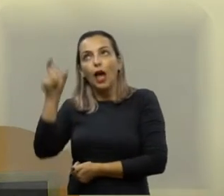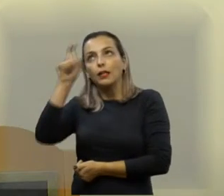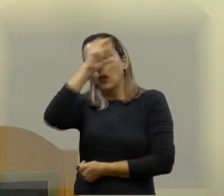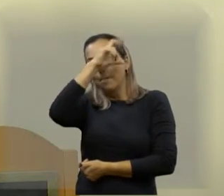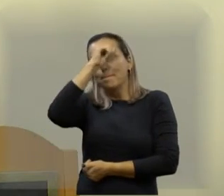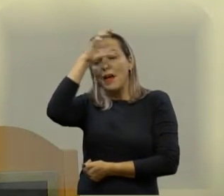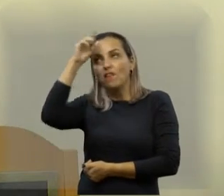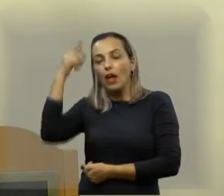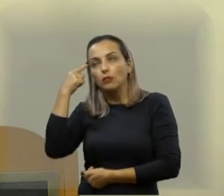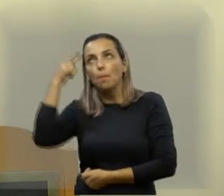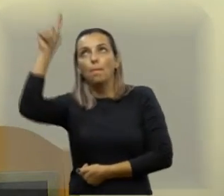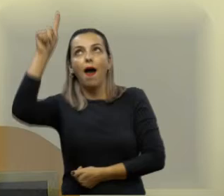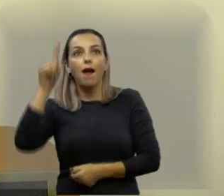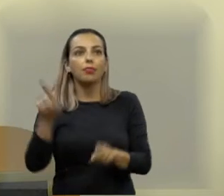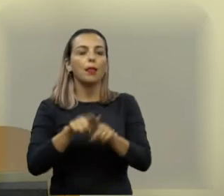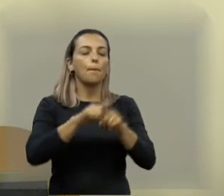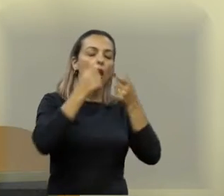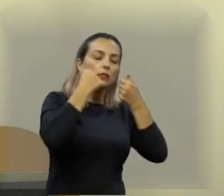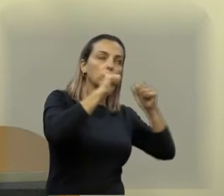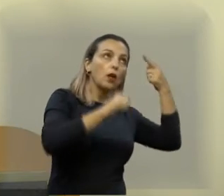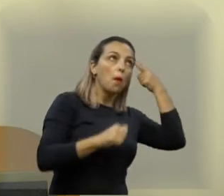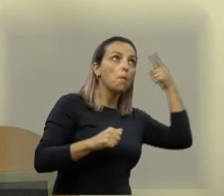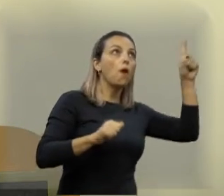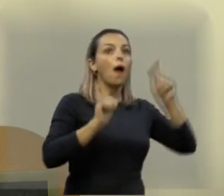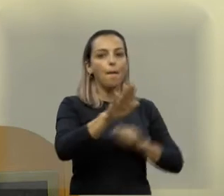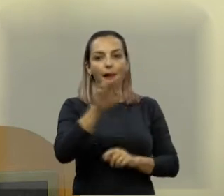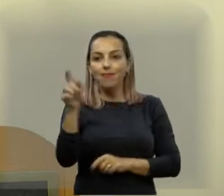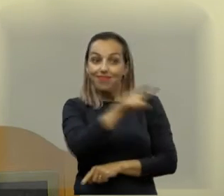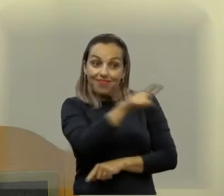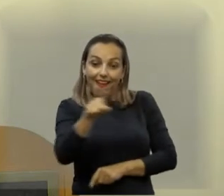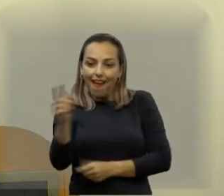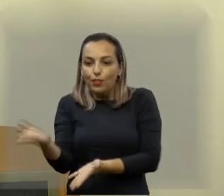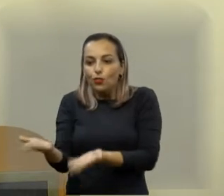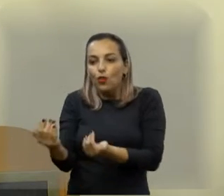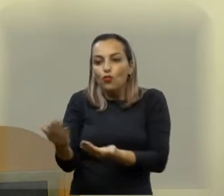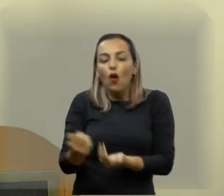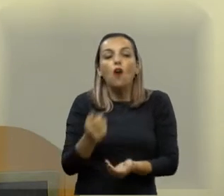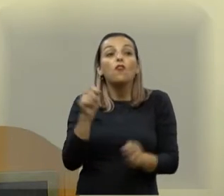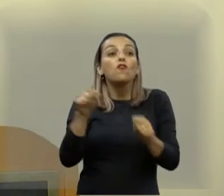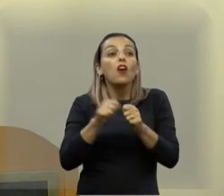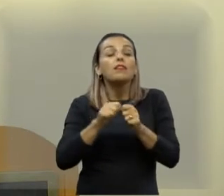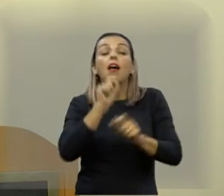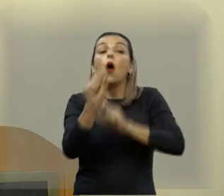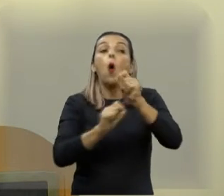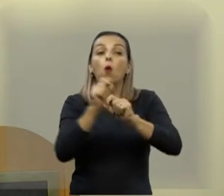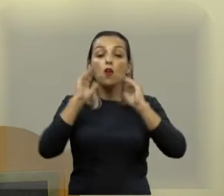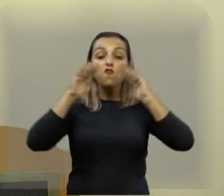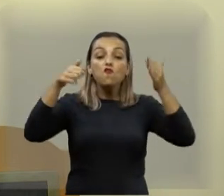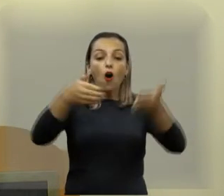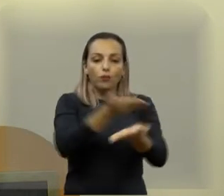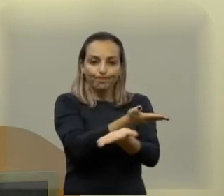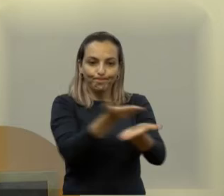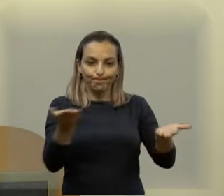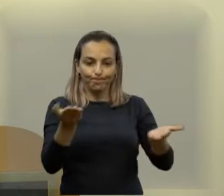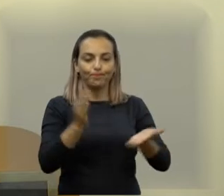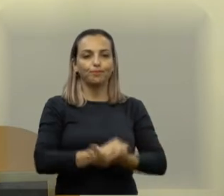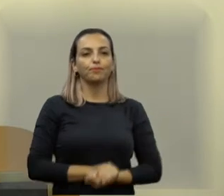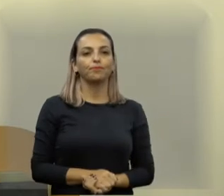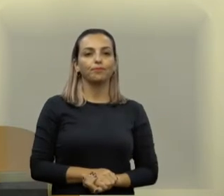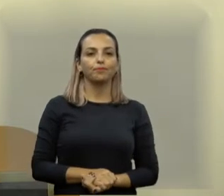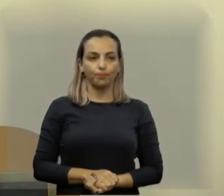da assessora mais cinco desses jovens O que que a gente vai fazer né em quatro anos para essa Juventude é